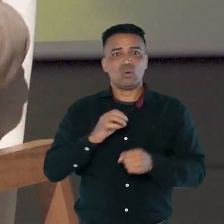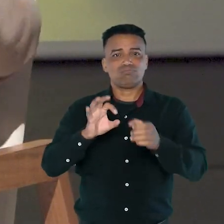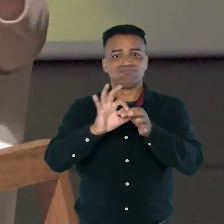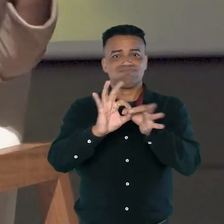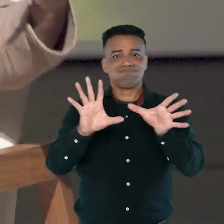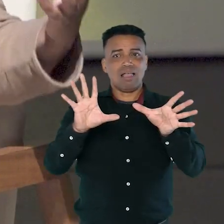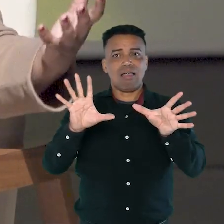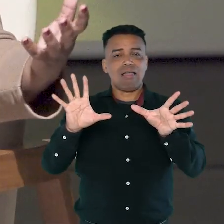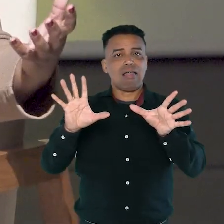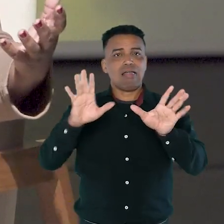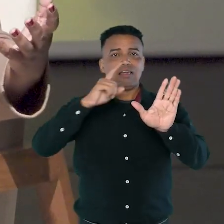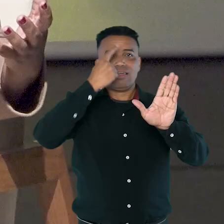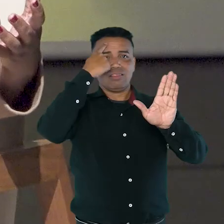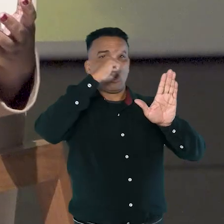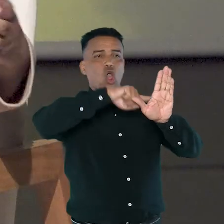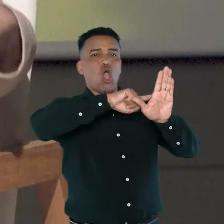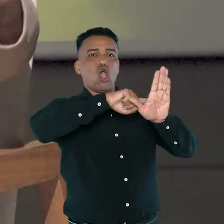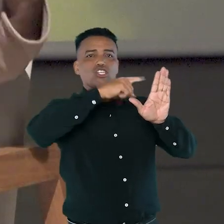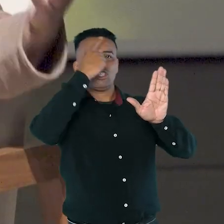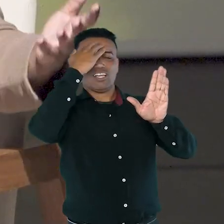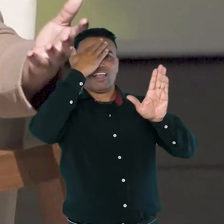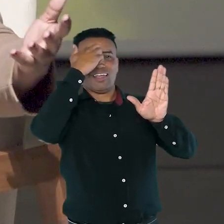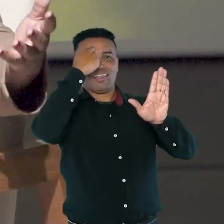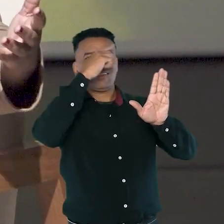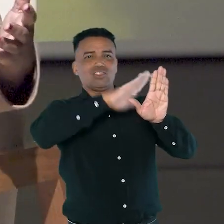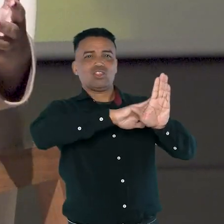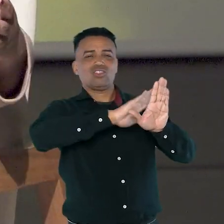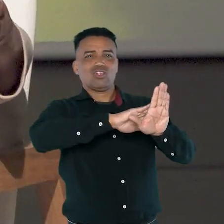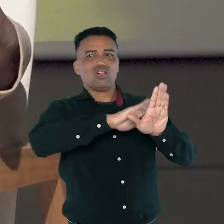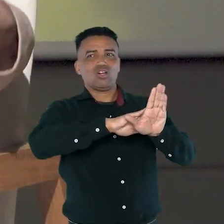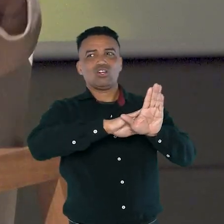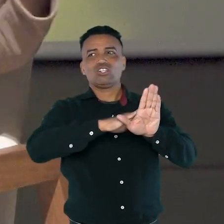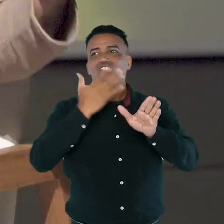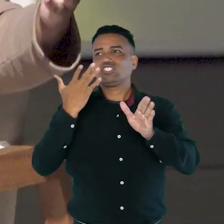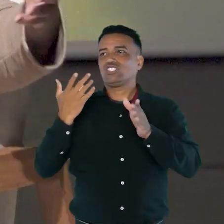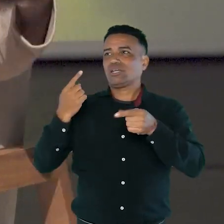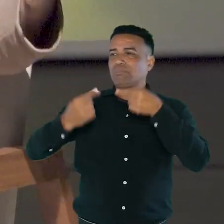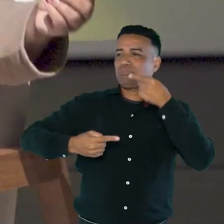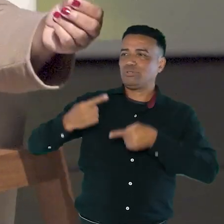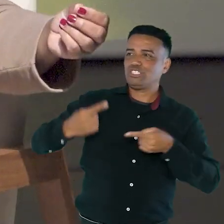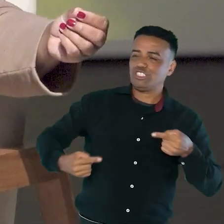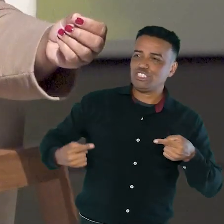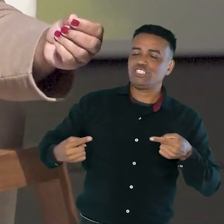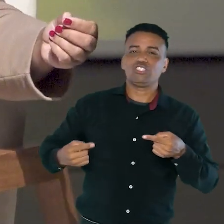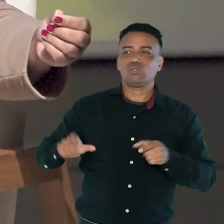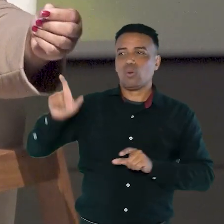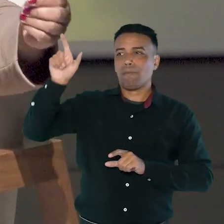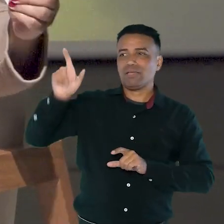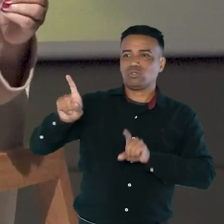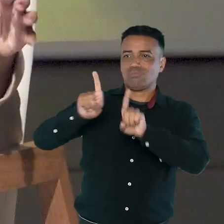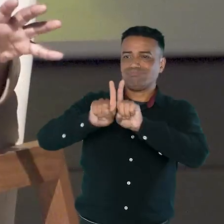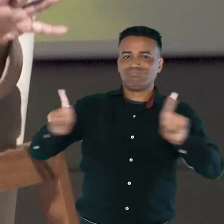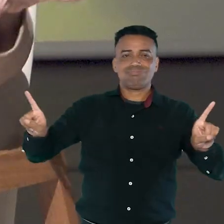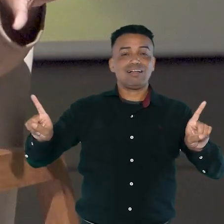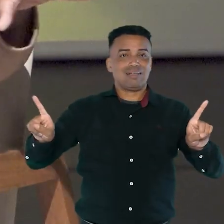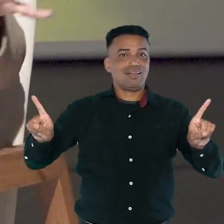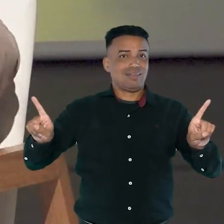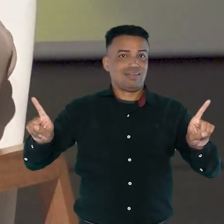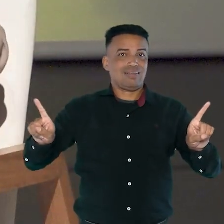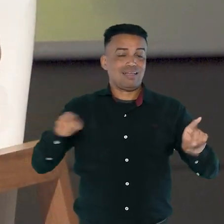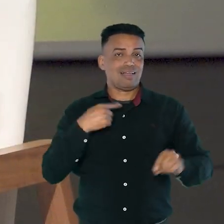desconectava ideologicamente, politicamente, afetivamente de uma pessoa, a gente